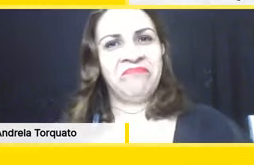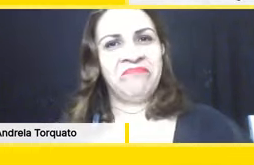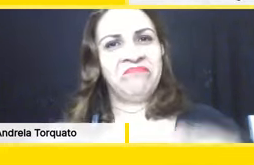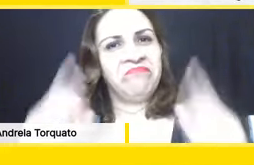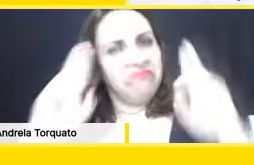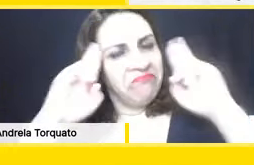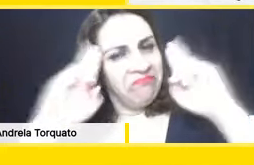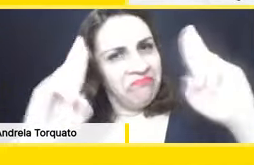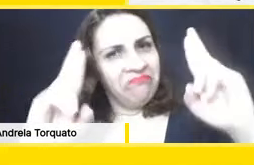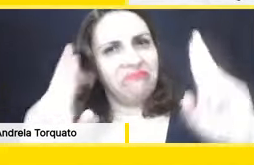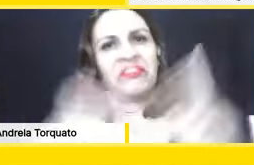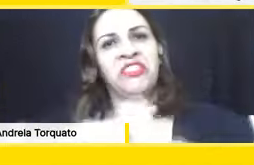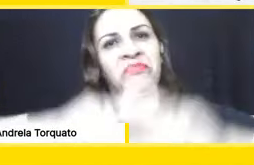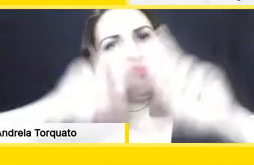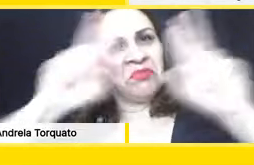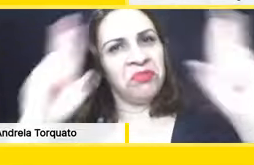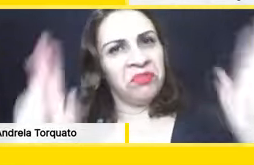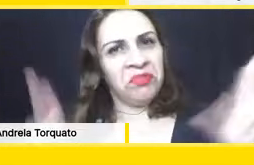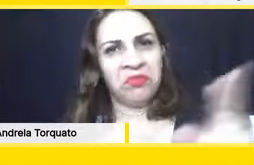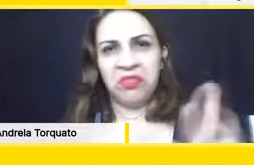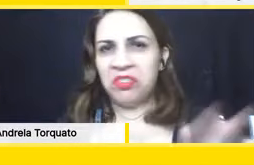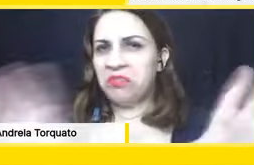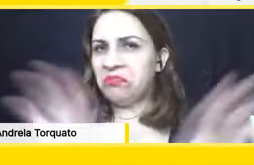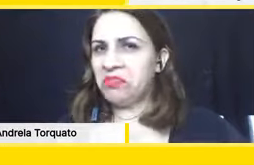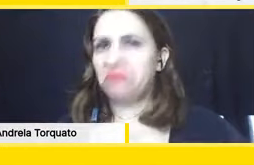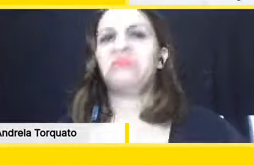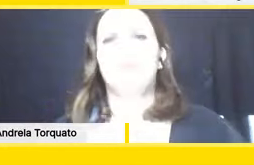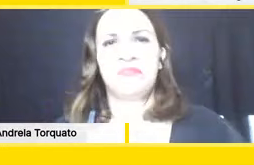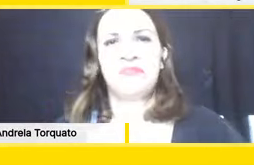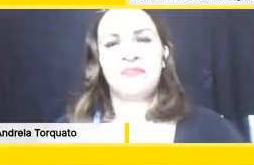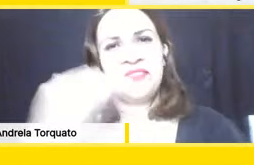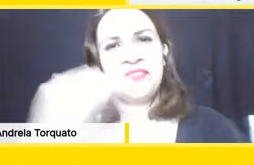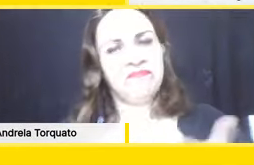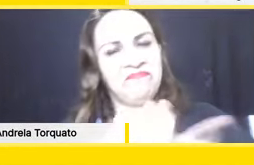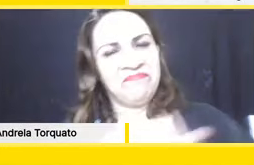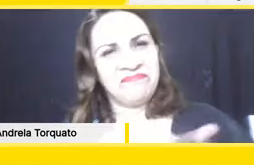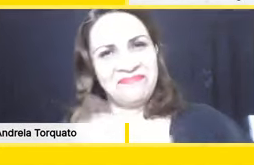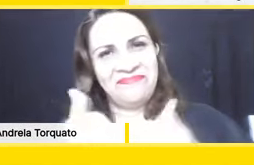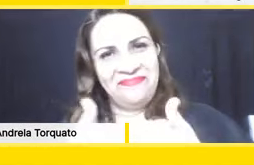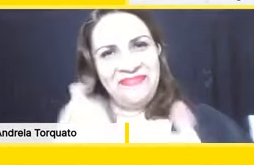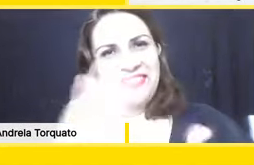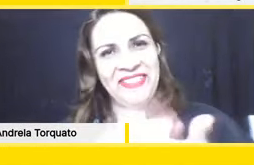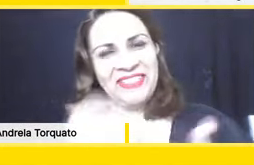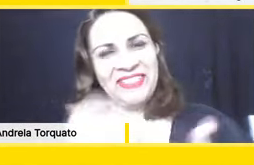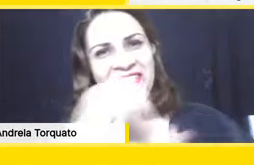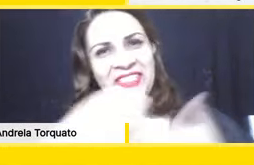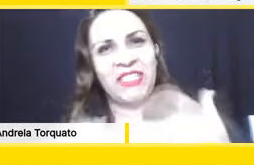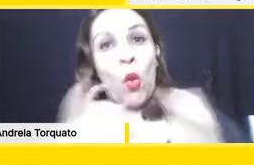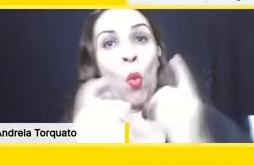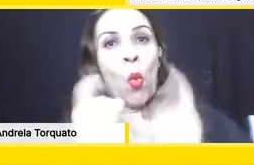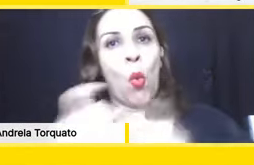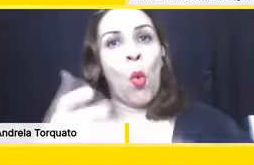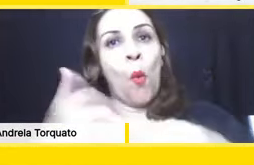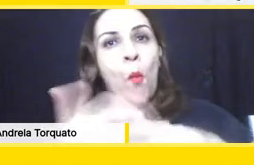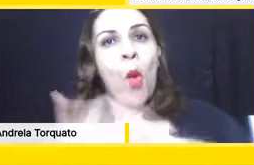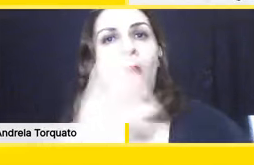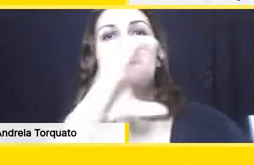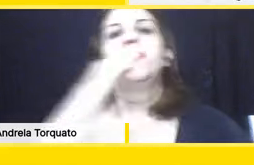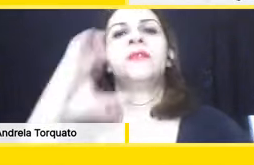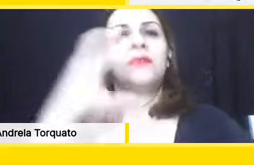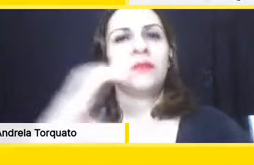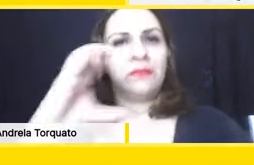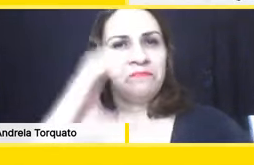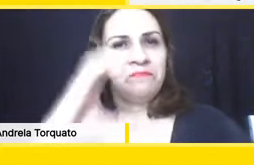à diversidade e às pessoas com deficiência. Agradecer a Andrea, que é coordenadora do Moab em Ceilândia.